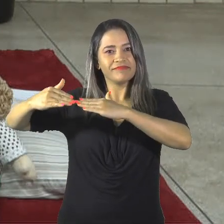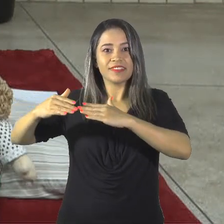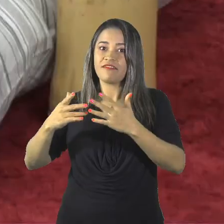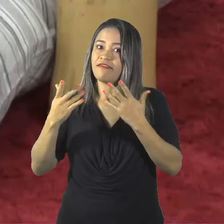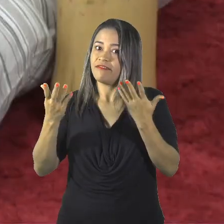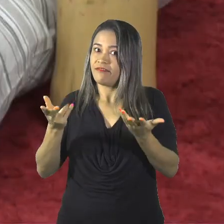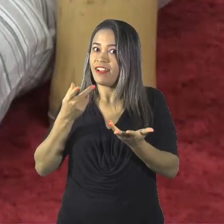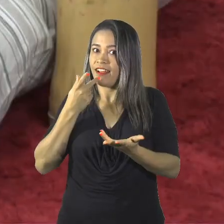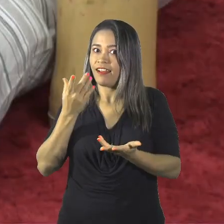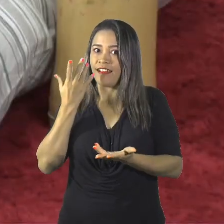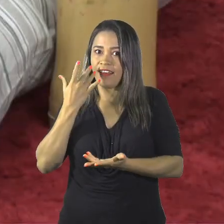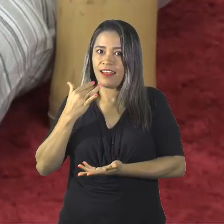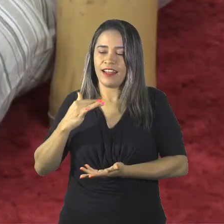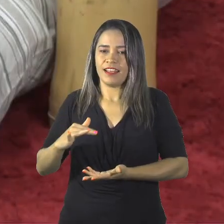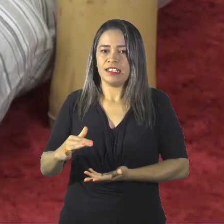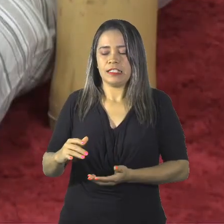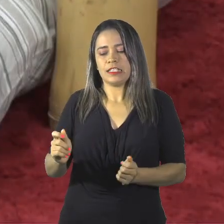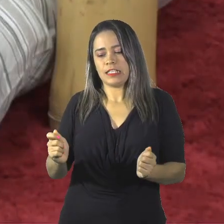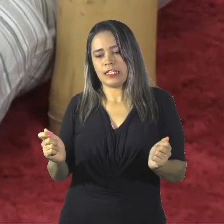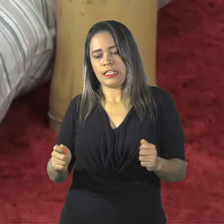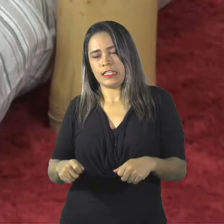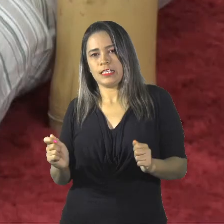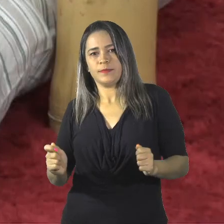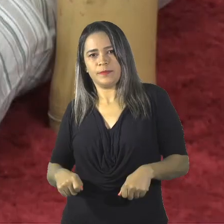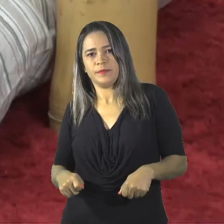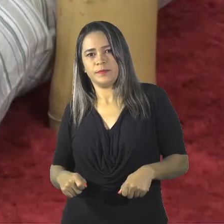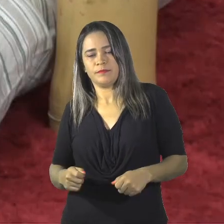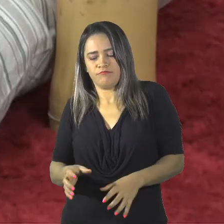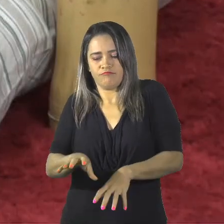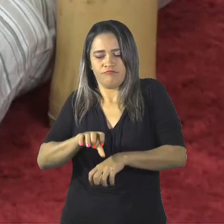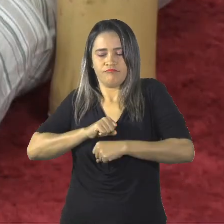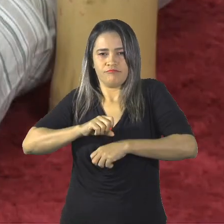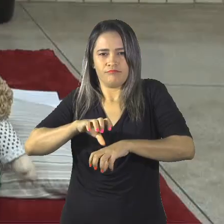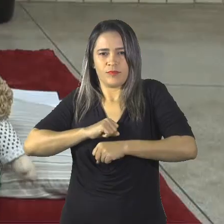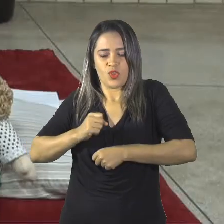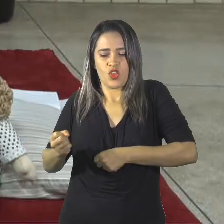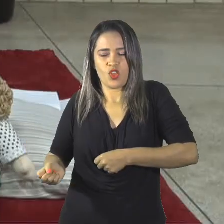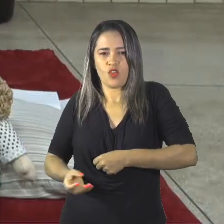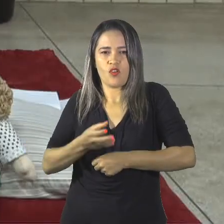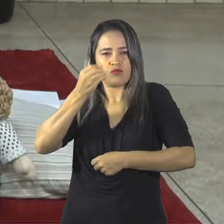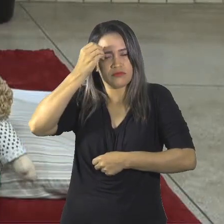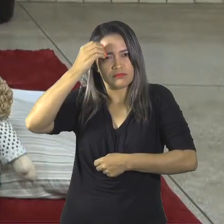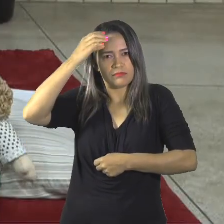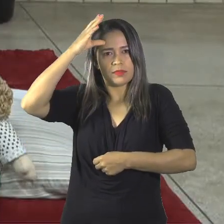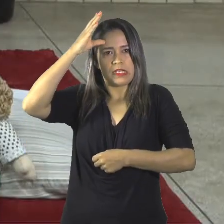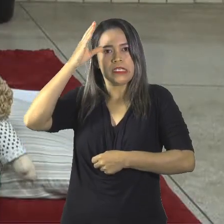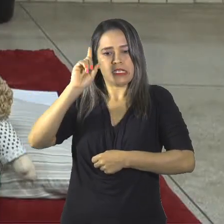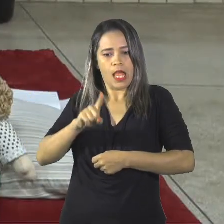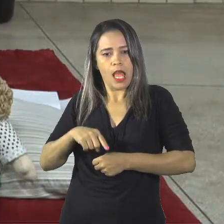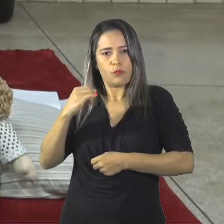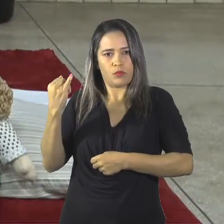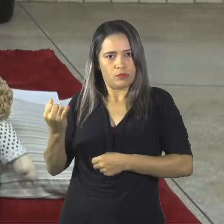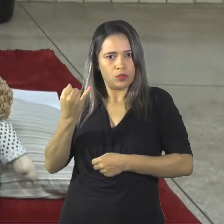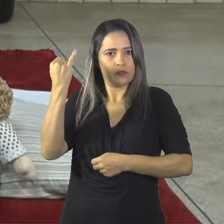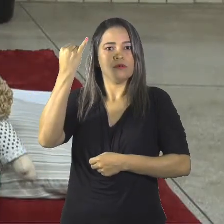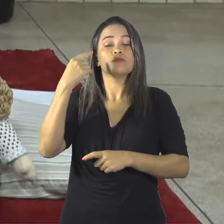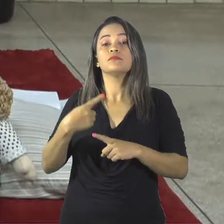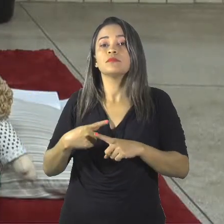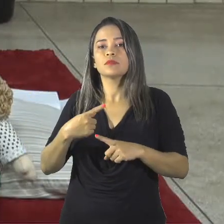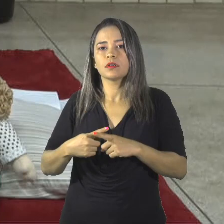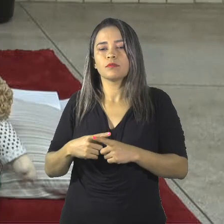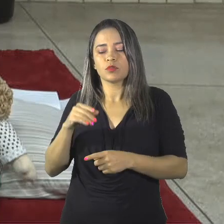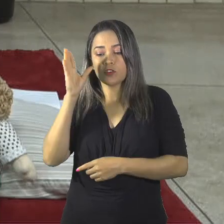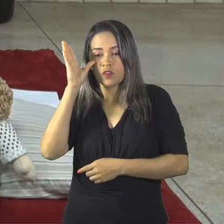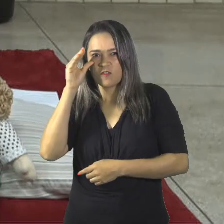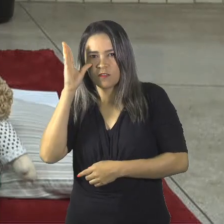que a criança ela está pronta para adquirir novos conhecimentos. E isso é muito importante. Por quê? Porque a